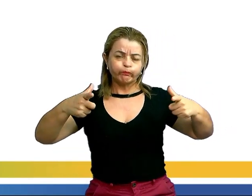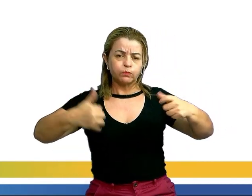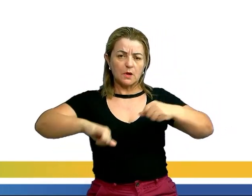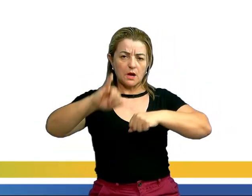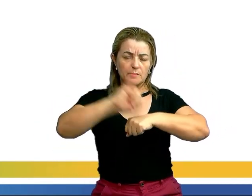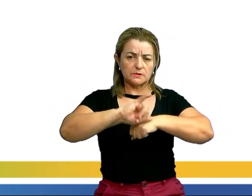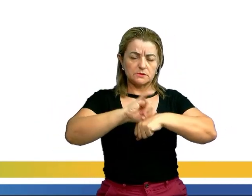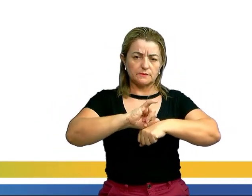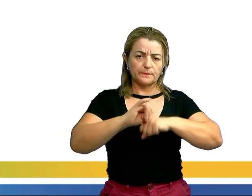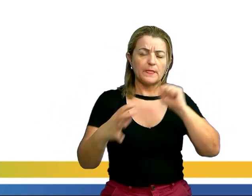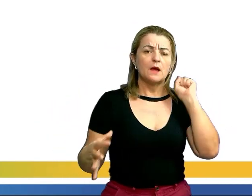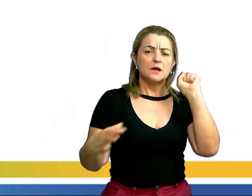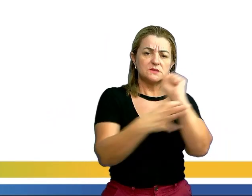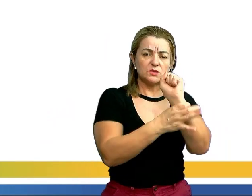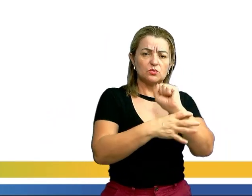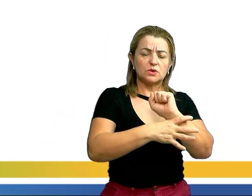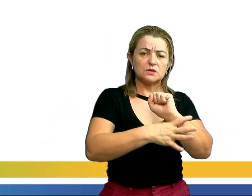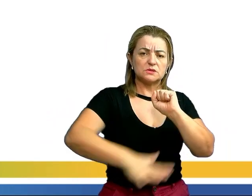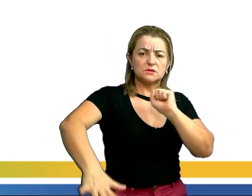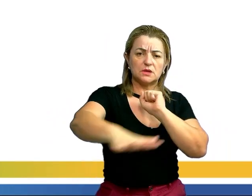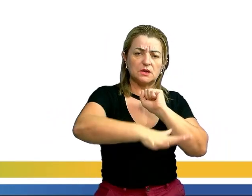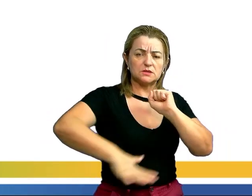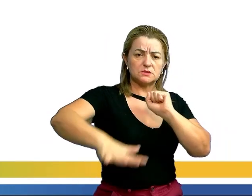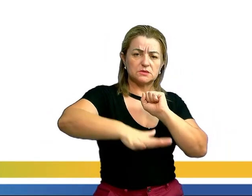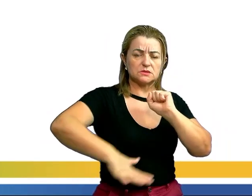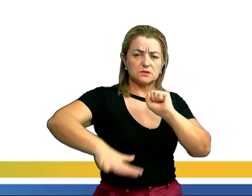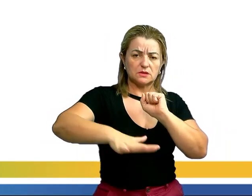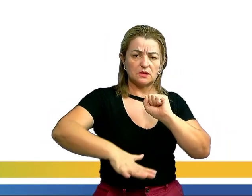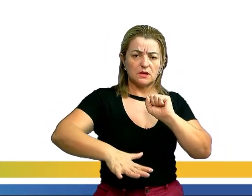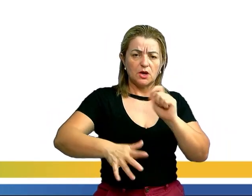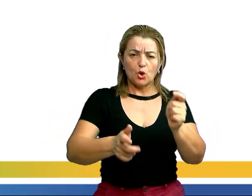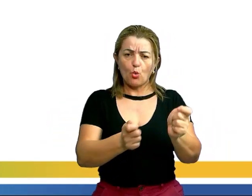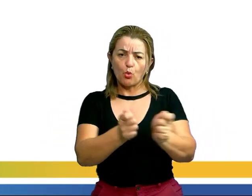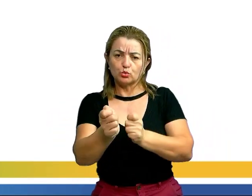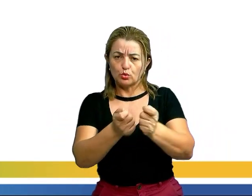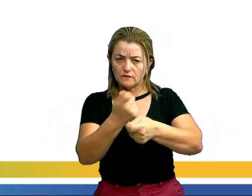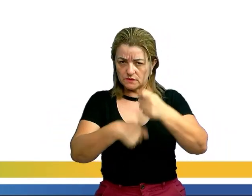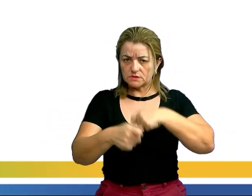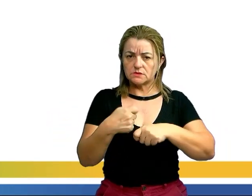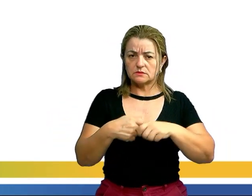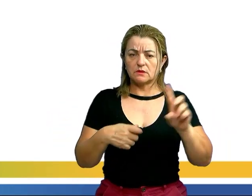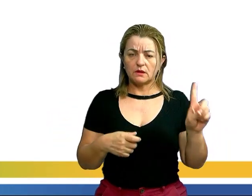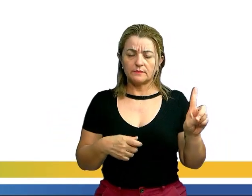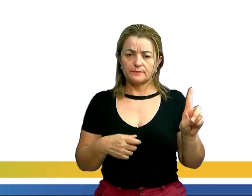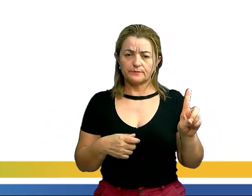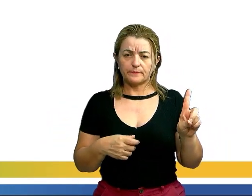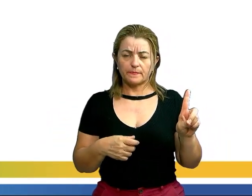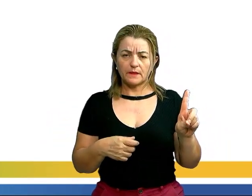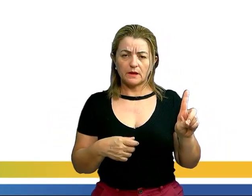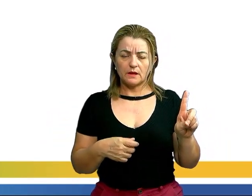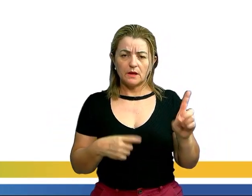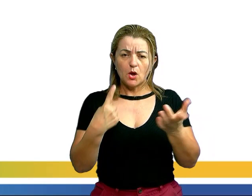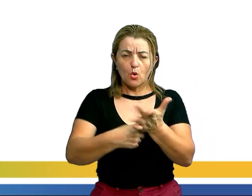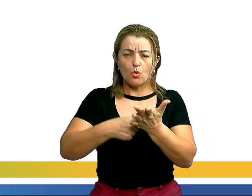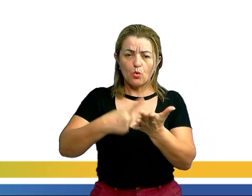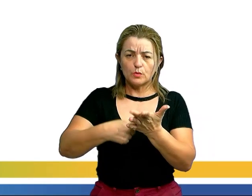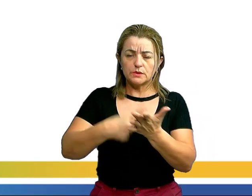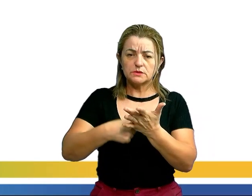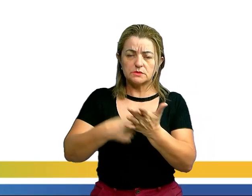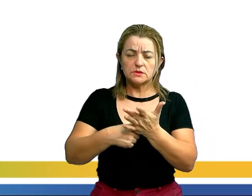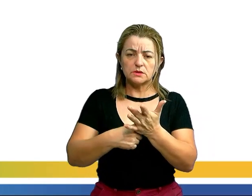C, segurança territorial e estabilidade financeira. D, consenso partidário